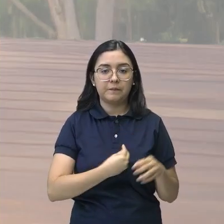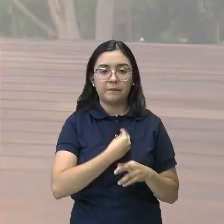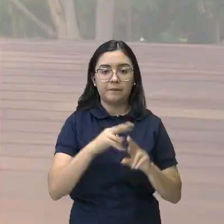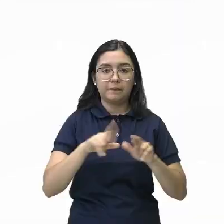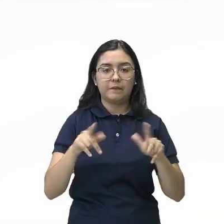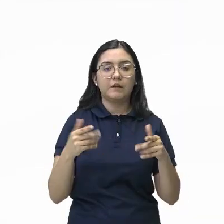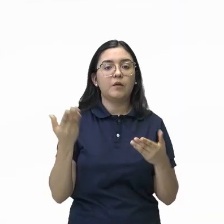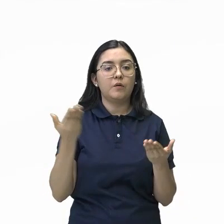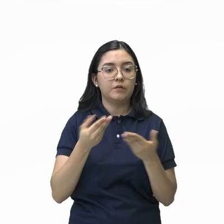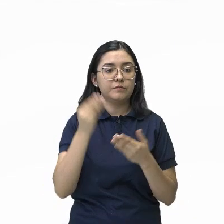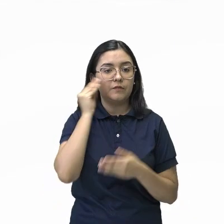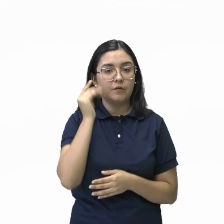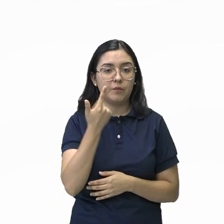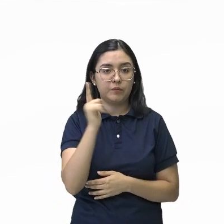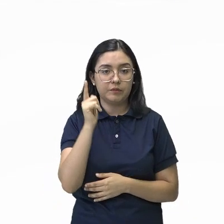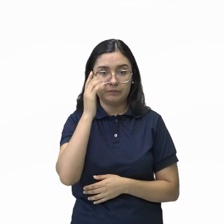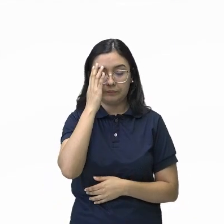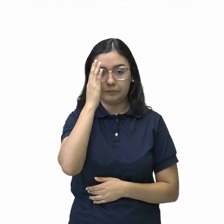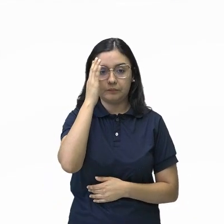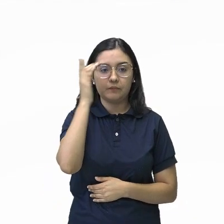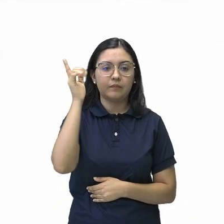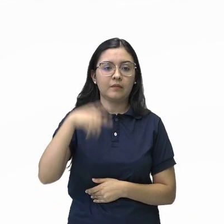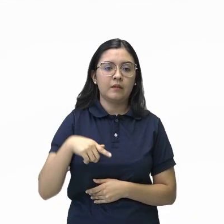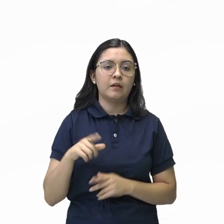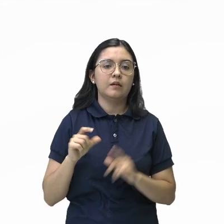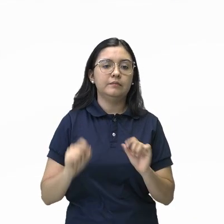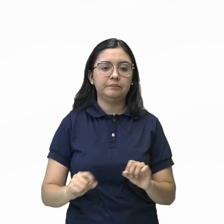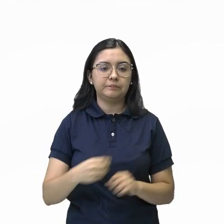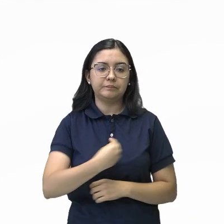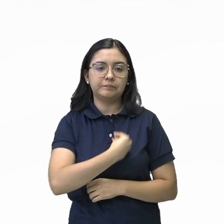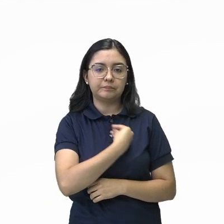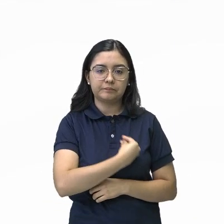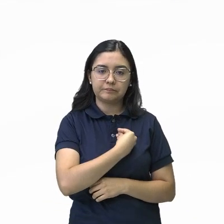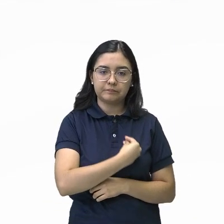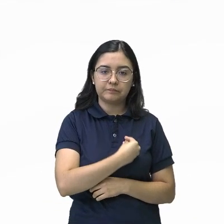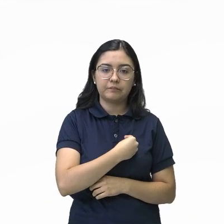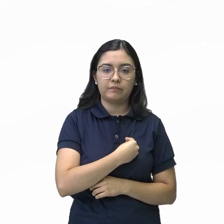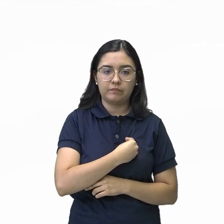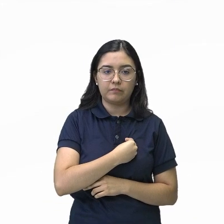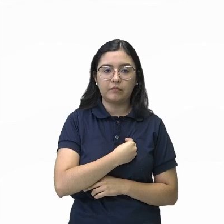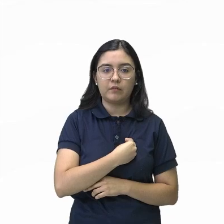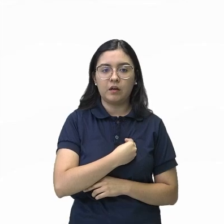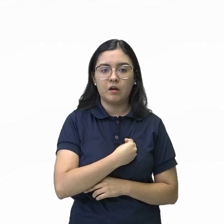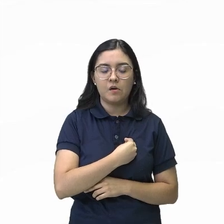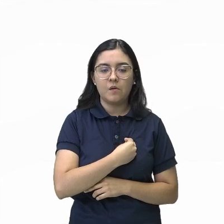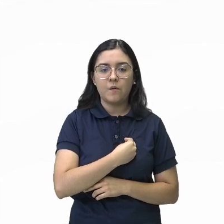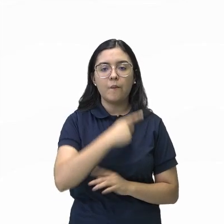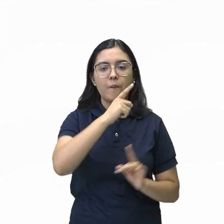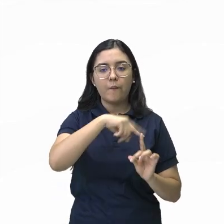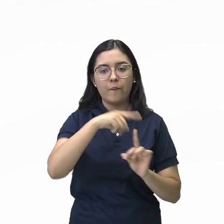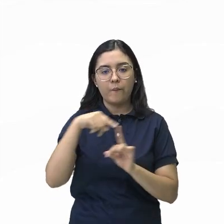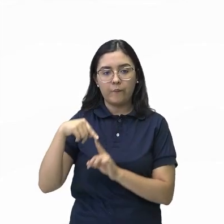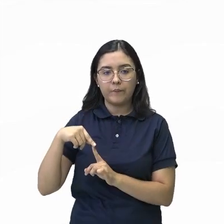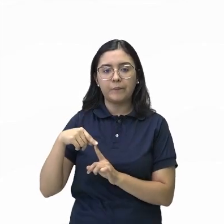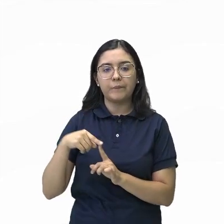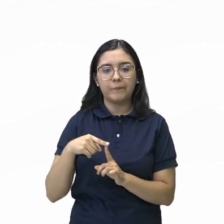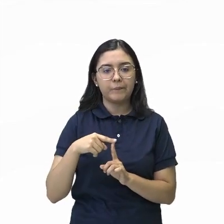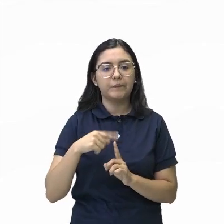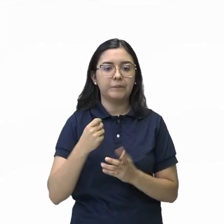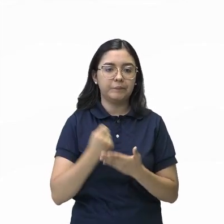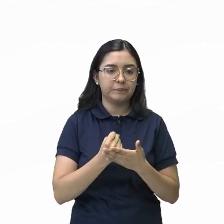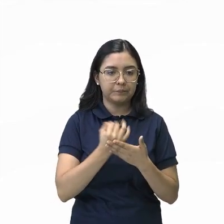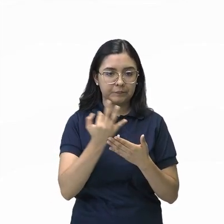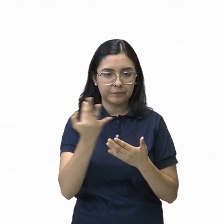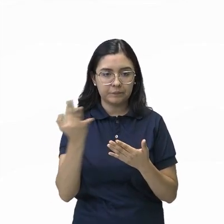uma próxima, que é a diversidade de espécies, tá? É medida em termos de